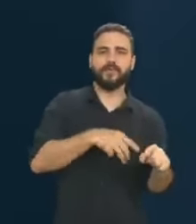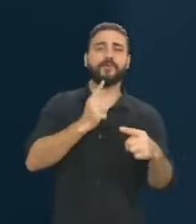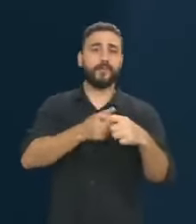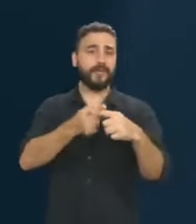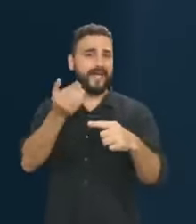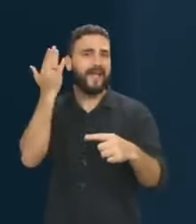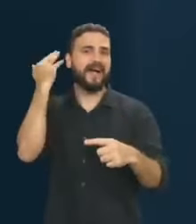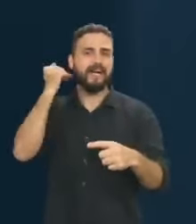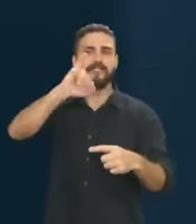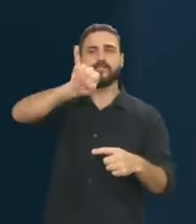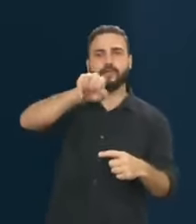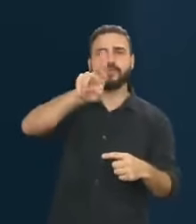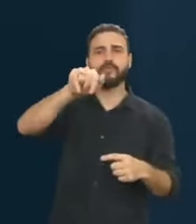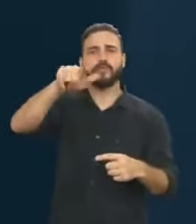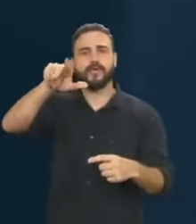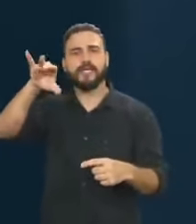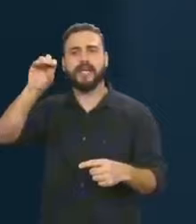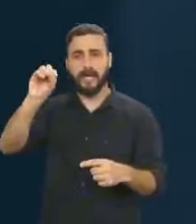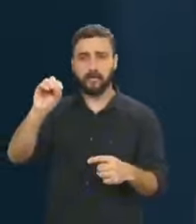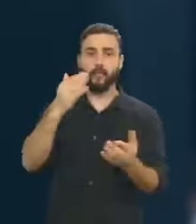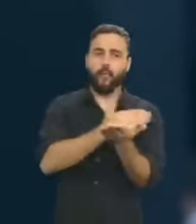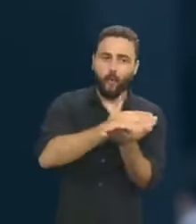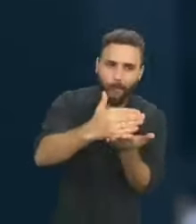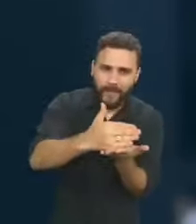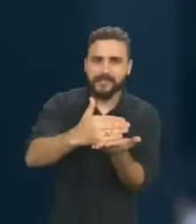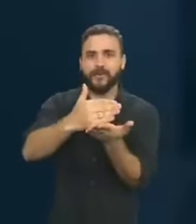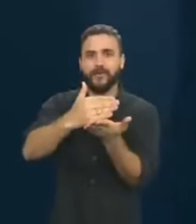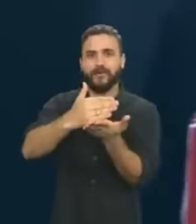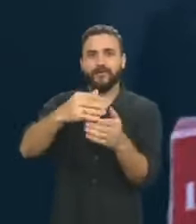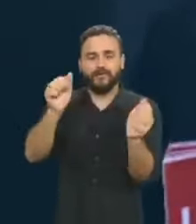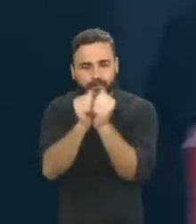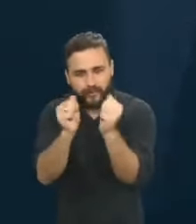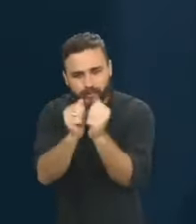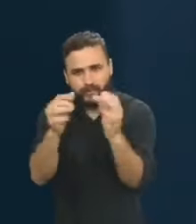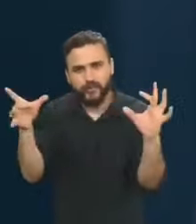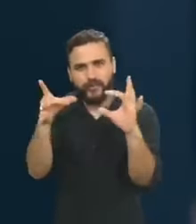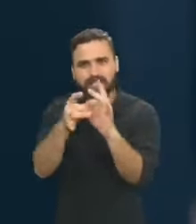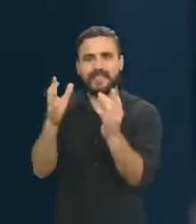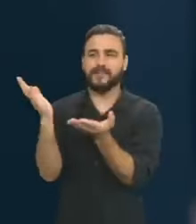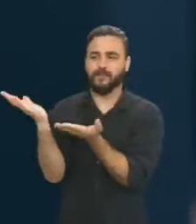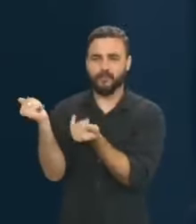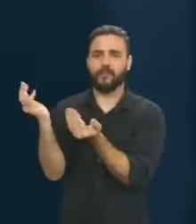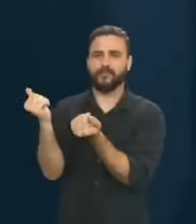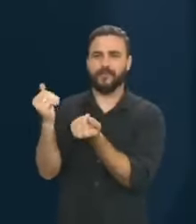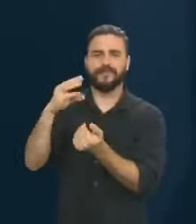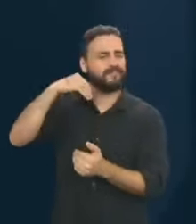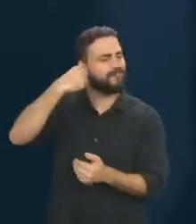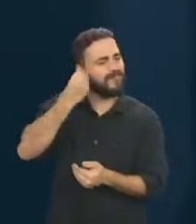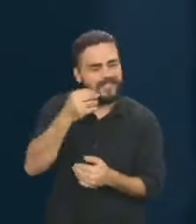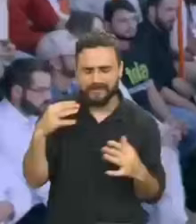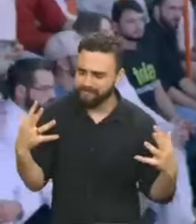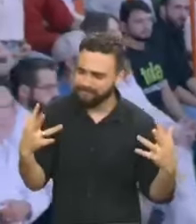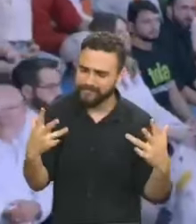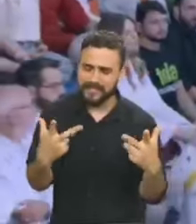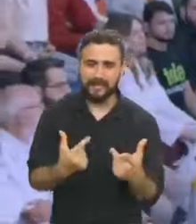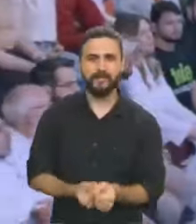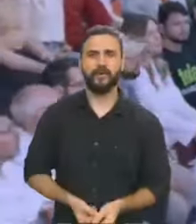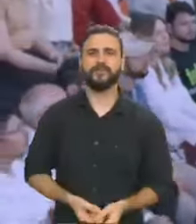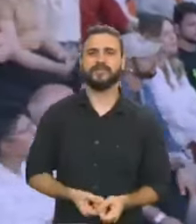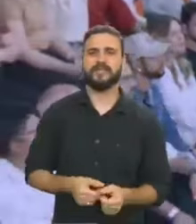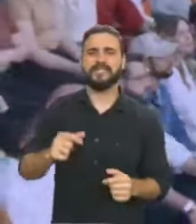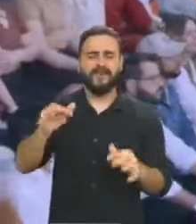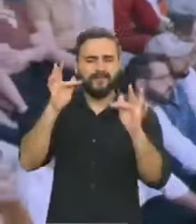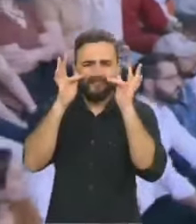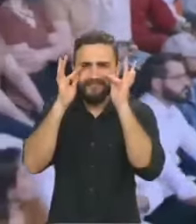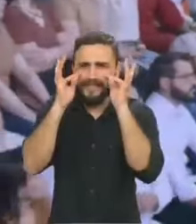impacto com música e leva jovens. E as experiências são fantásticas, né, Juliano? Você tem testemunhos, esse último